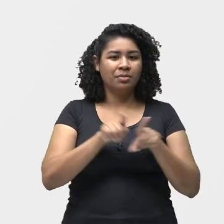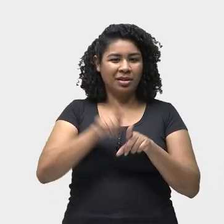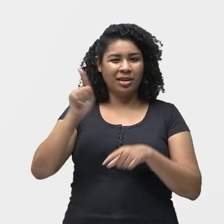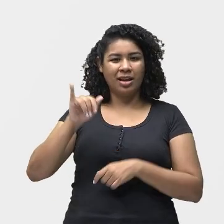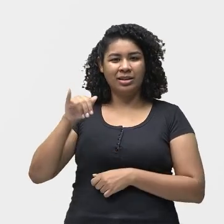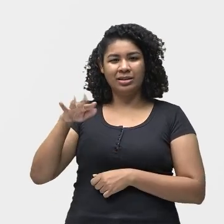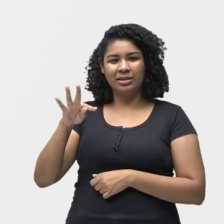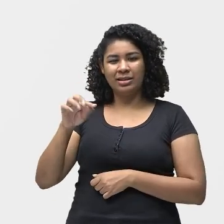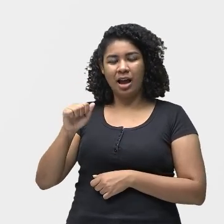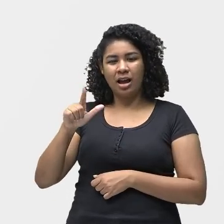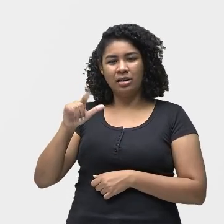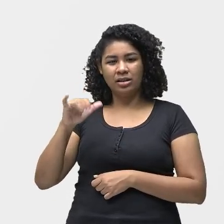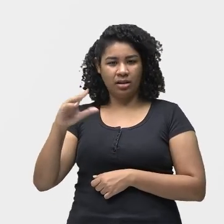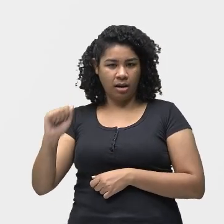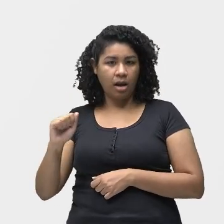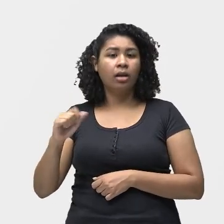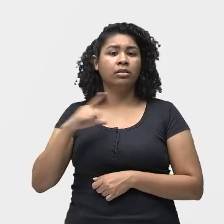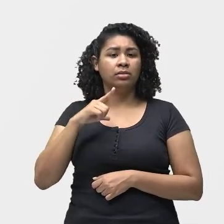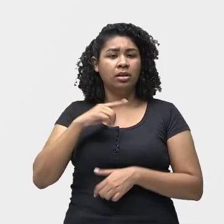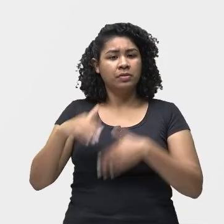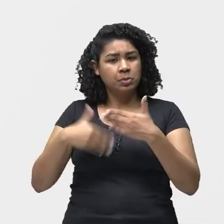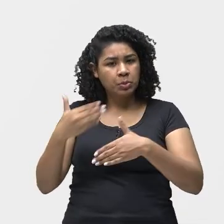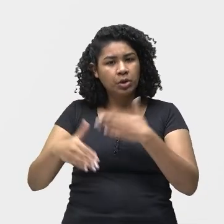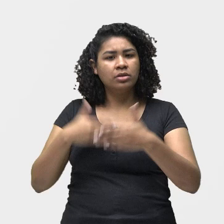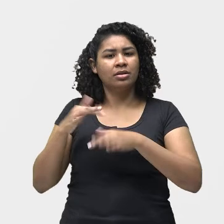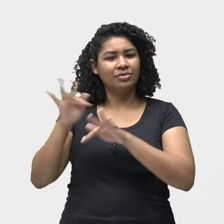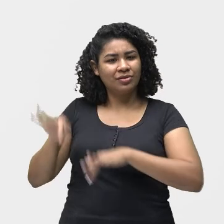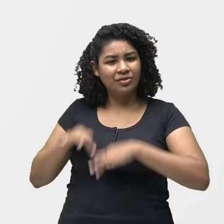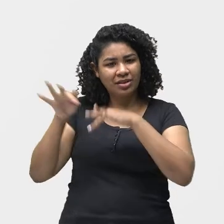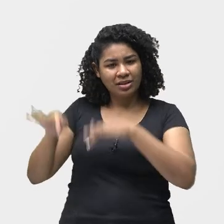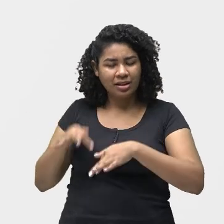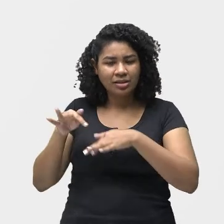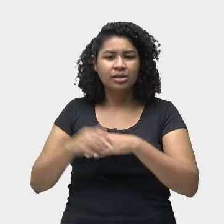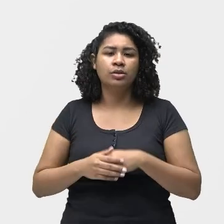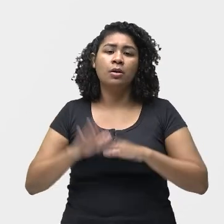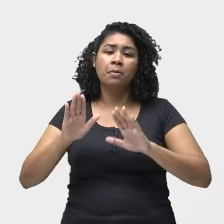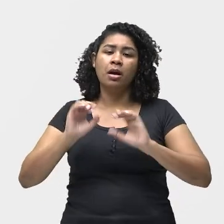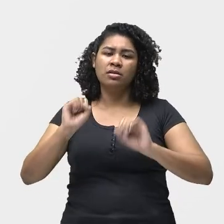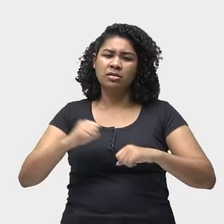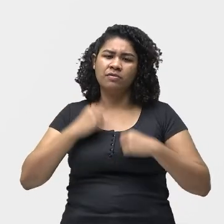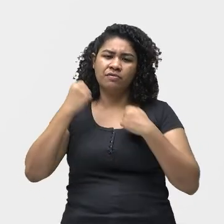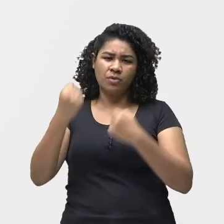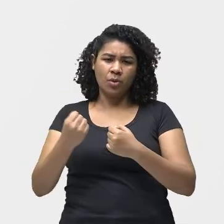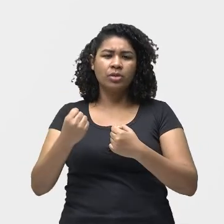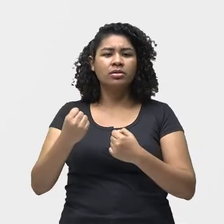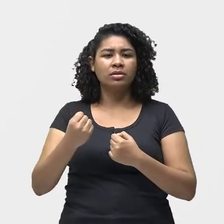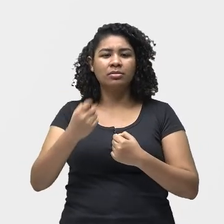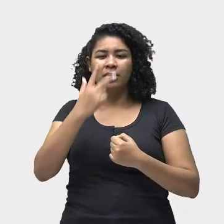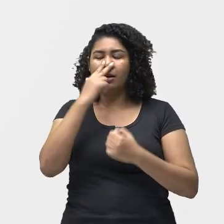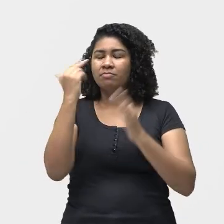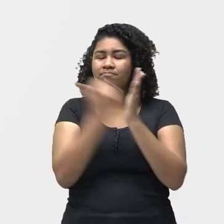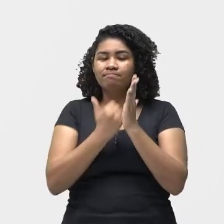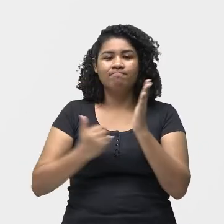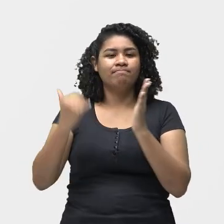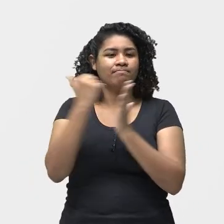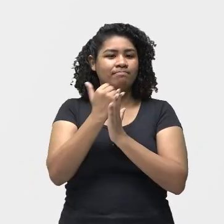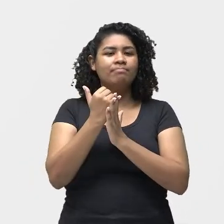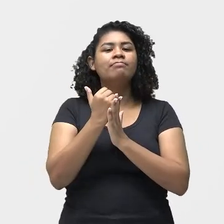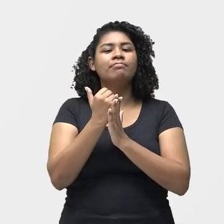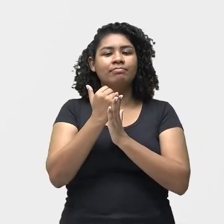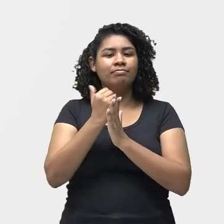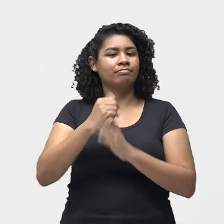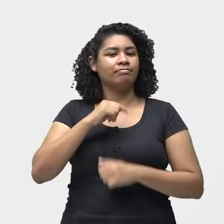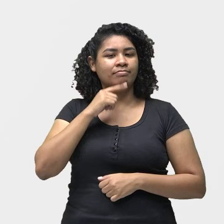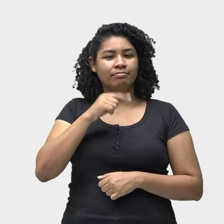política. As forças regionais foram fortes demais para que fosse possível a consolidação de um